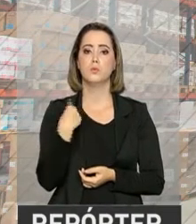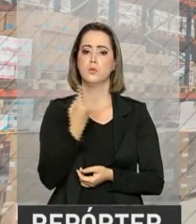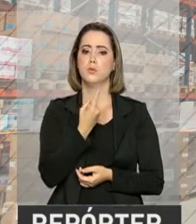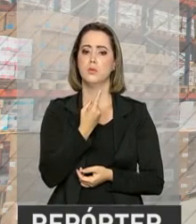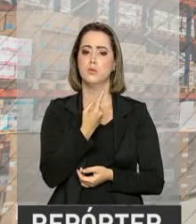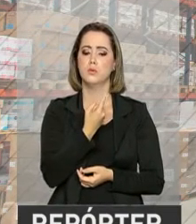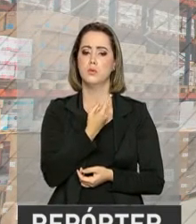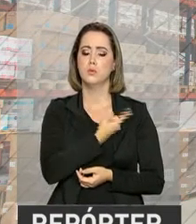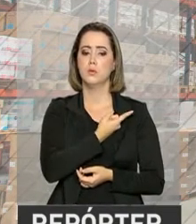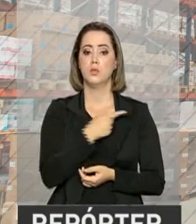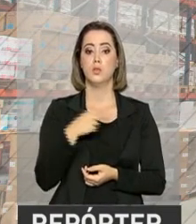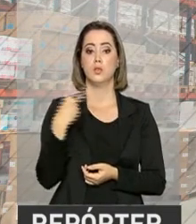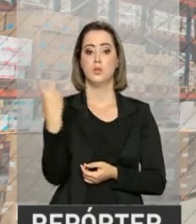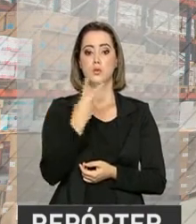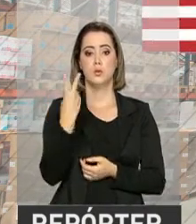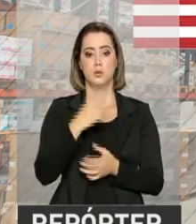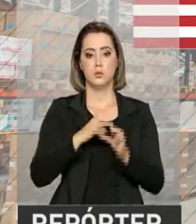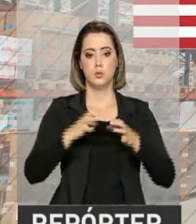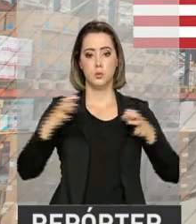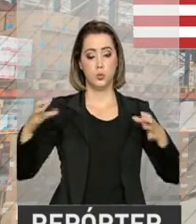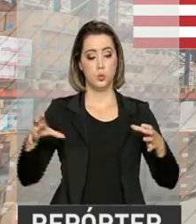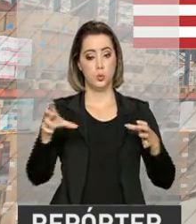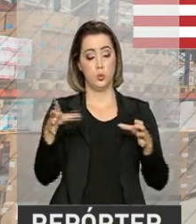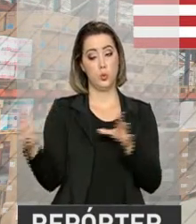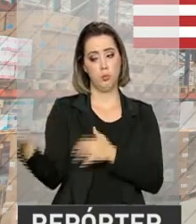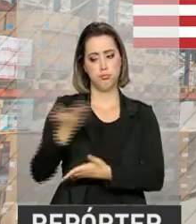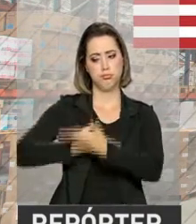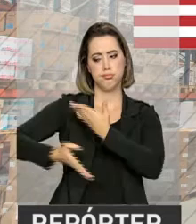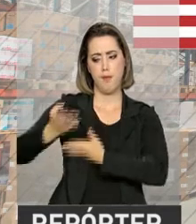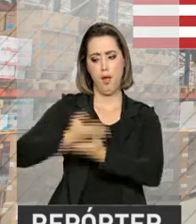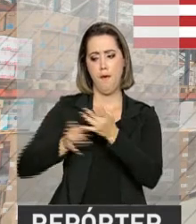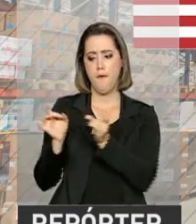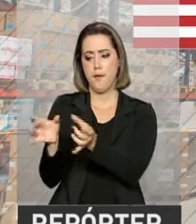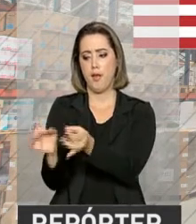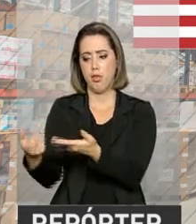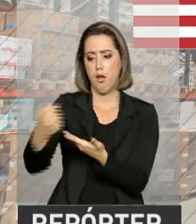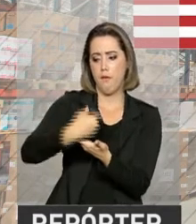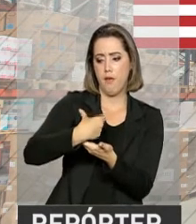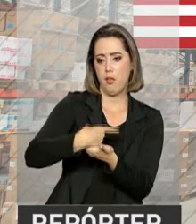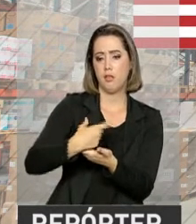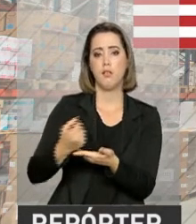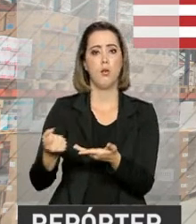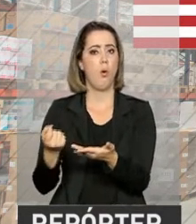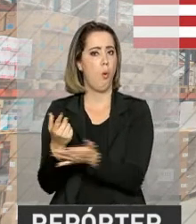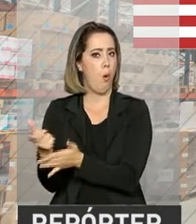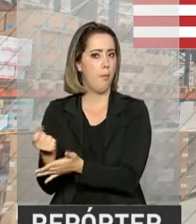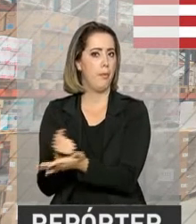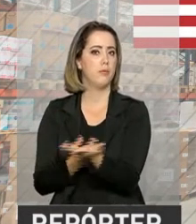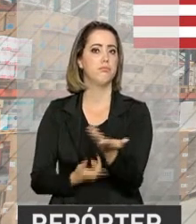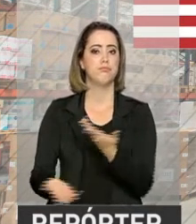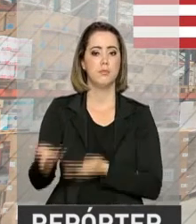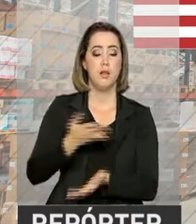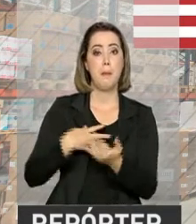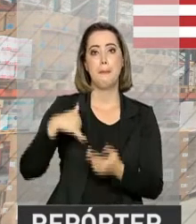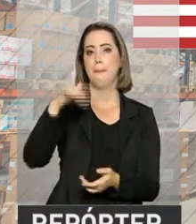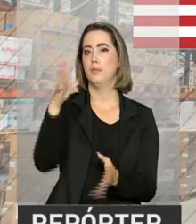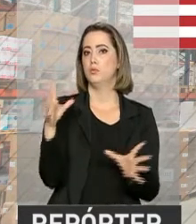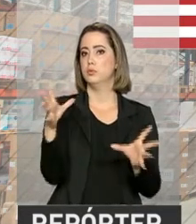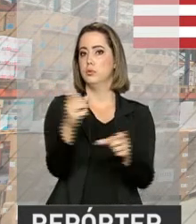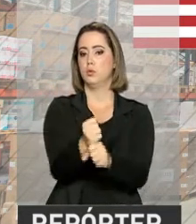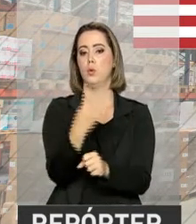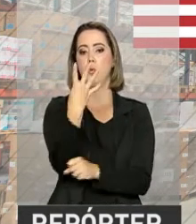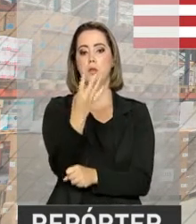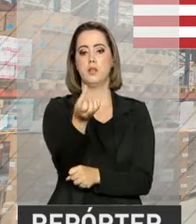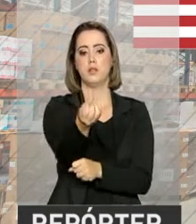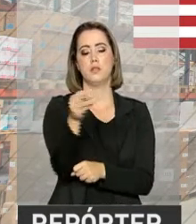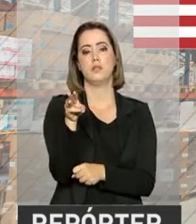maior parceiro comercial o fluxo de comércio entre os dois países somam mais de 46 bilhões de dólares só em